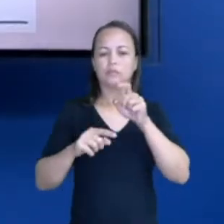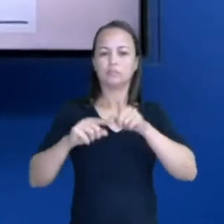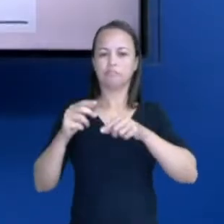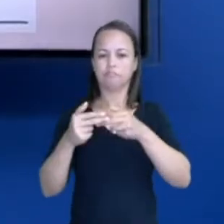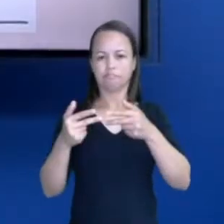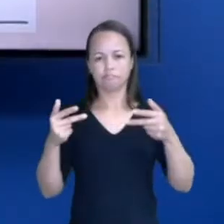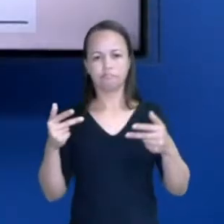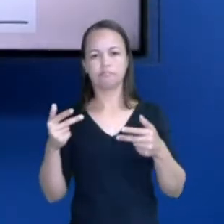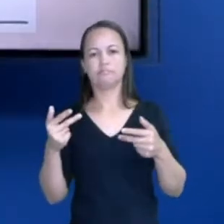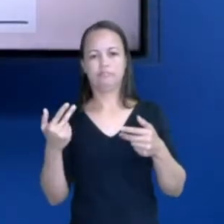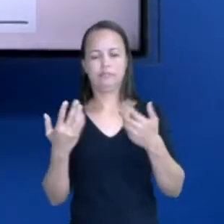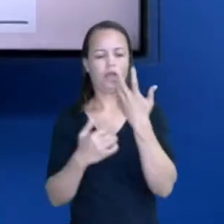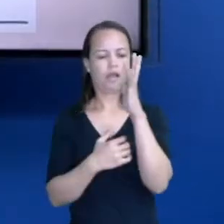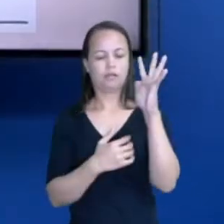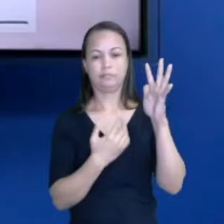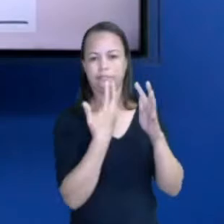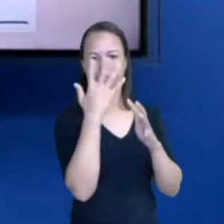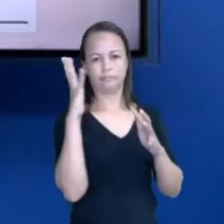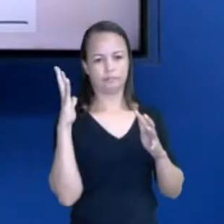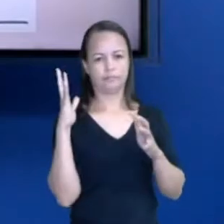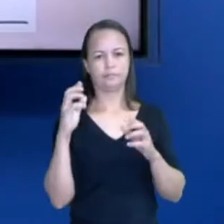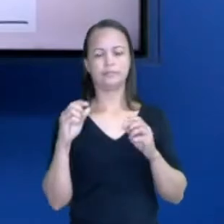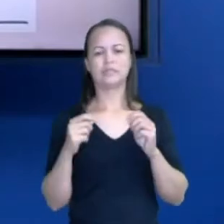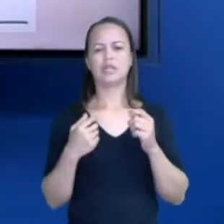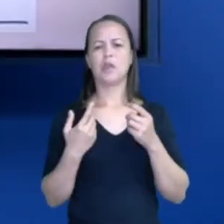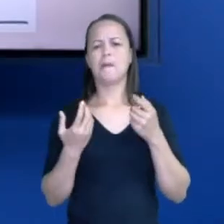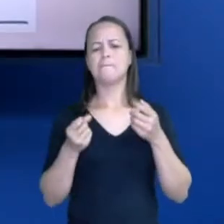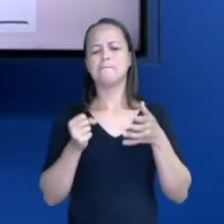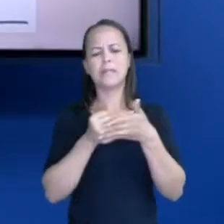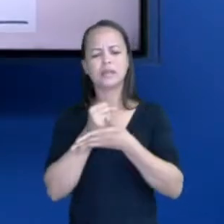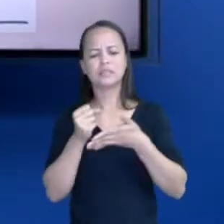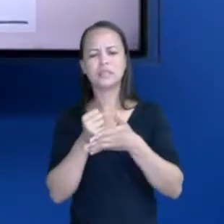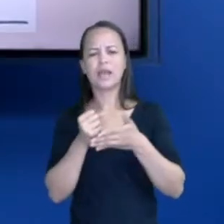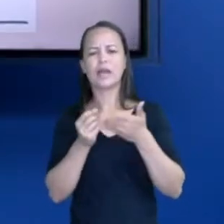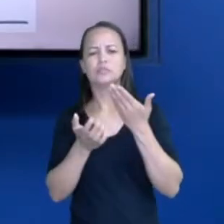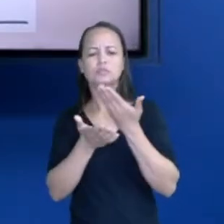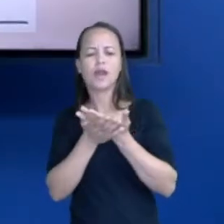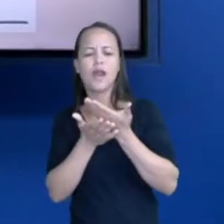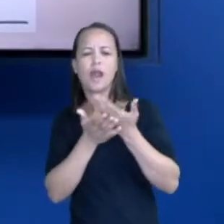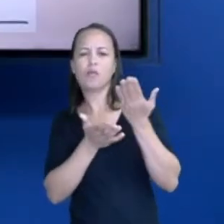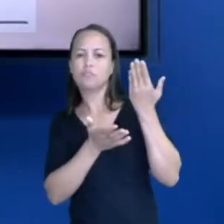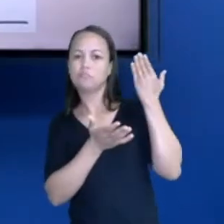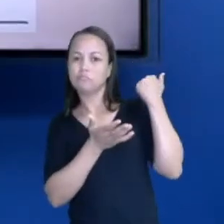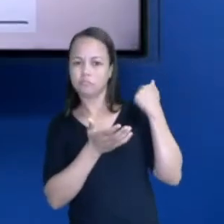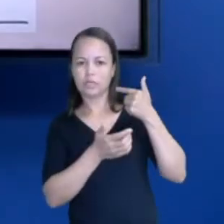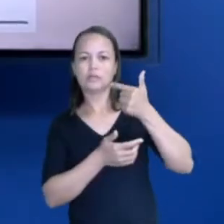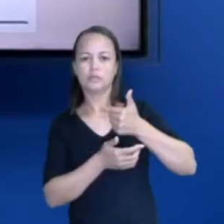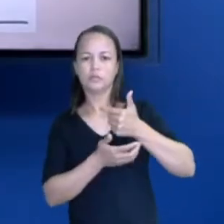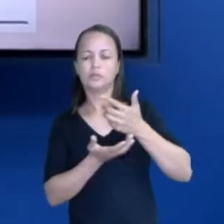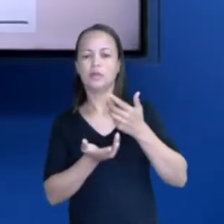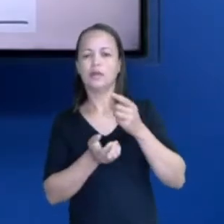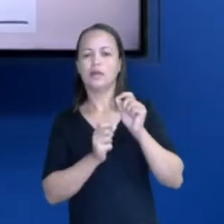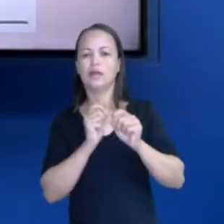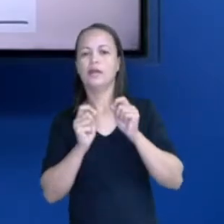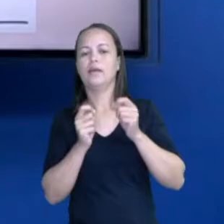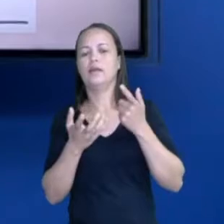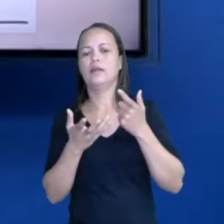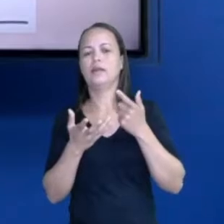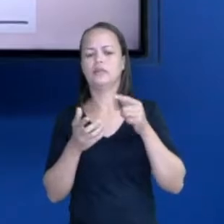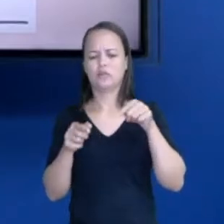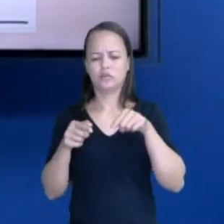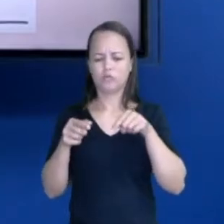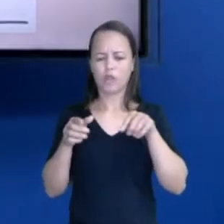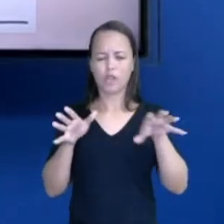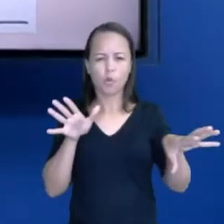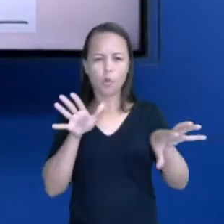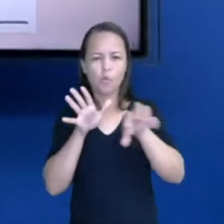da natureza. Agora eu pergunto a você, baseado naquela aula que a gente teve, na segunda aula, você acha que a gente vai encontrar esses materiais já prontinhos